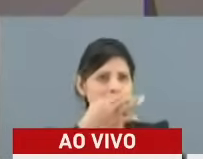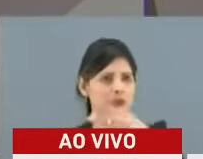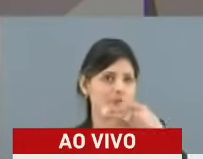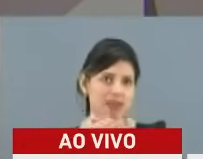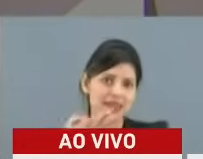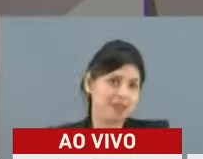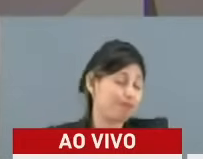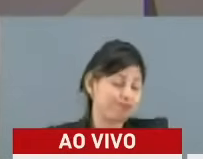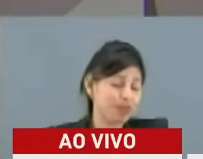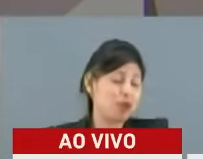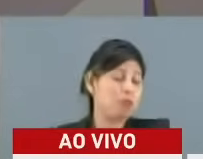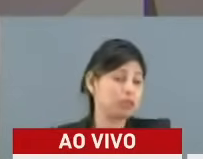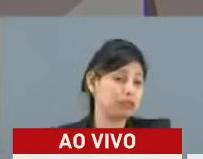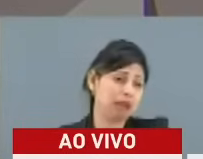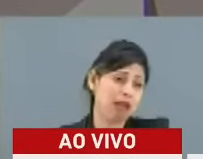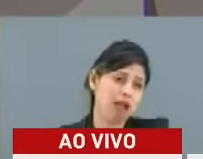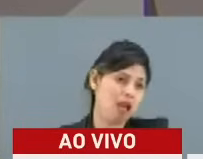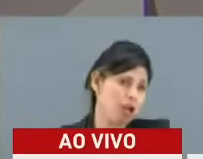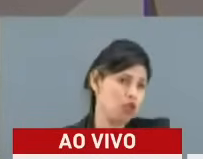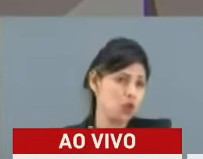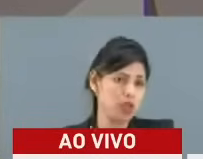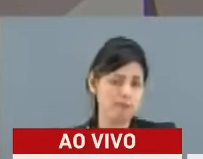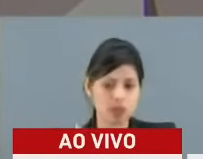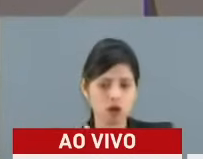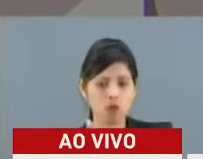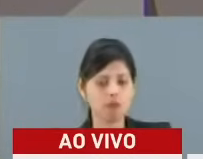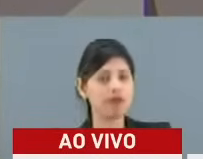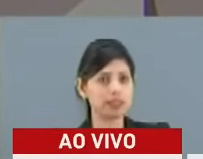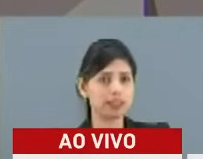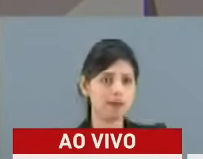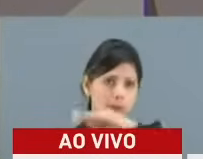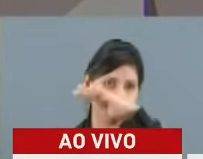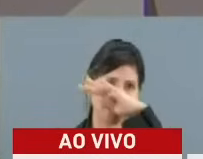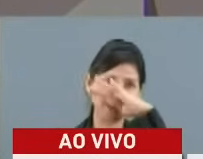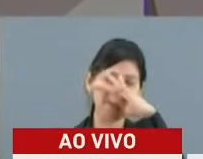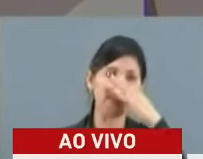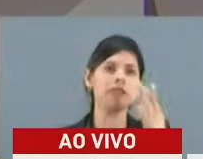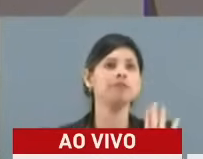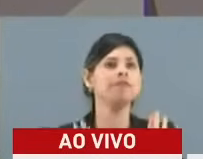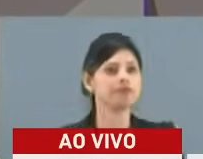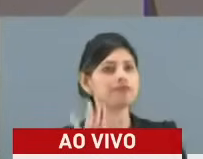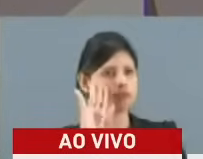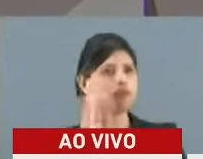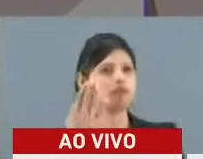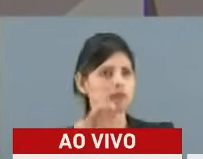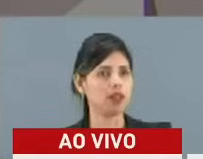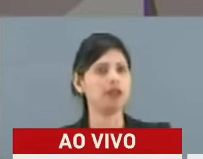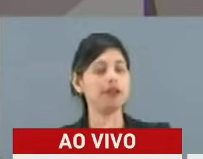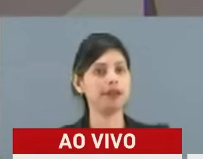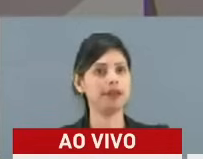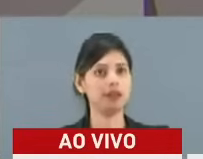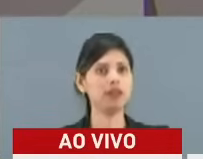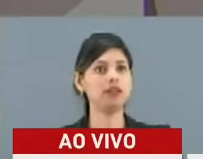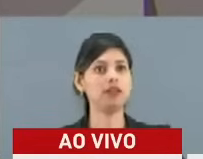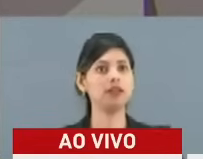eu tô cometendo uma infração sobre a minha convocação. Agora, eu tenho certeza que